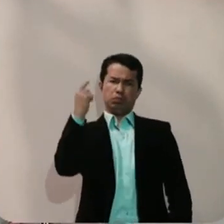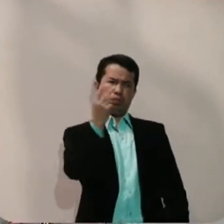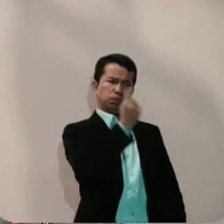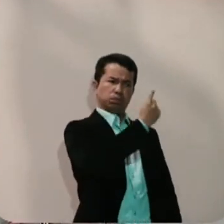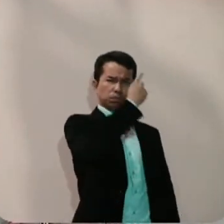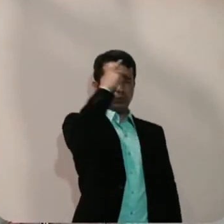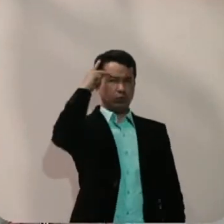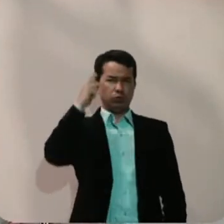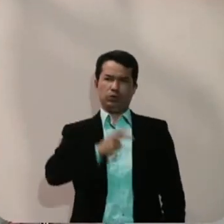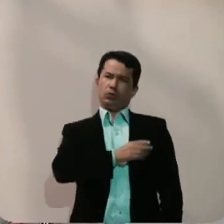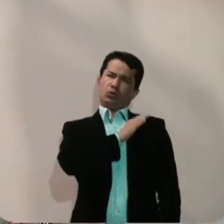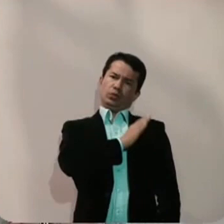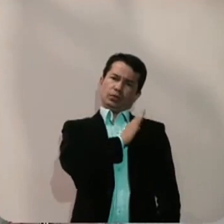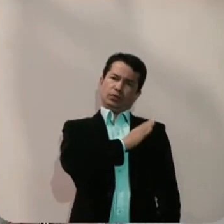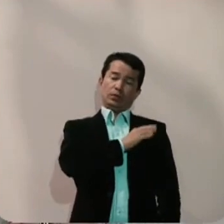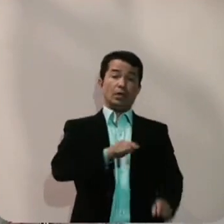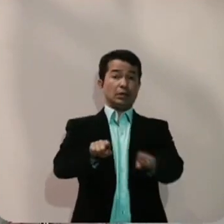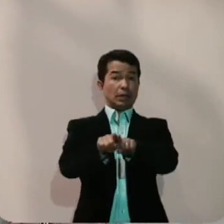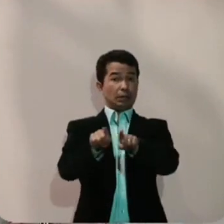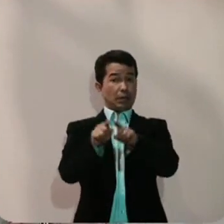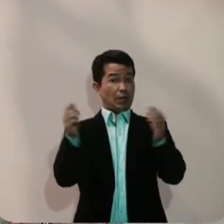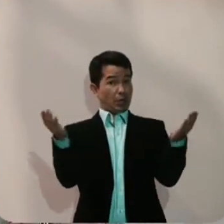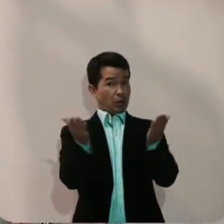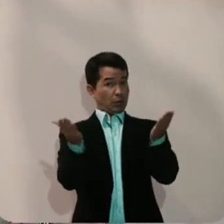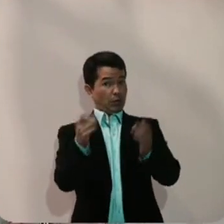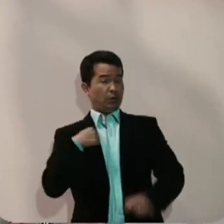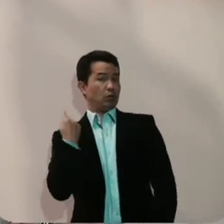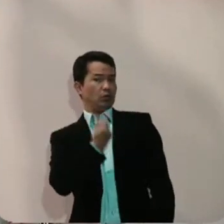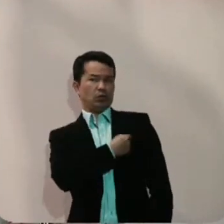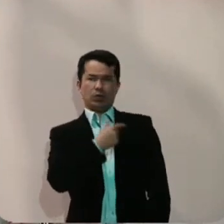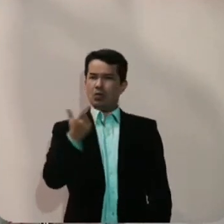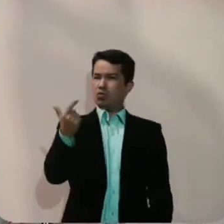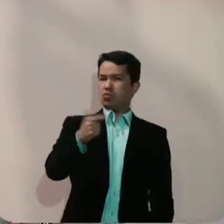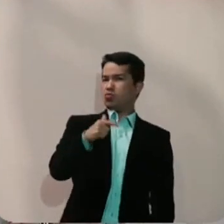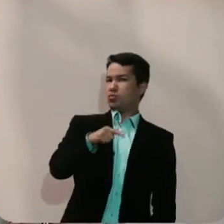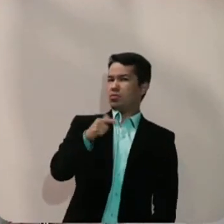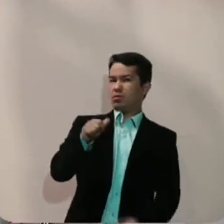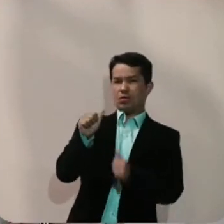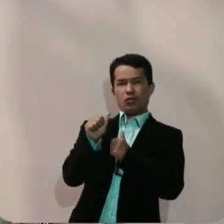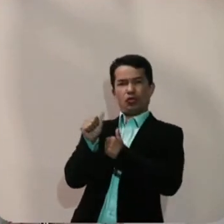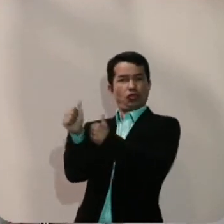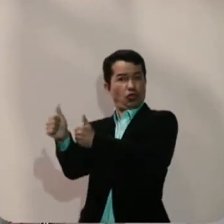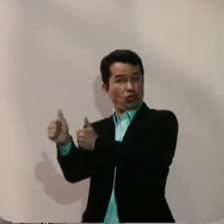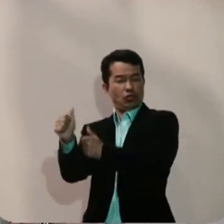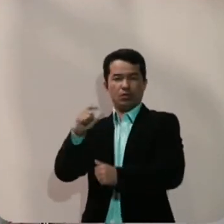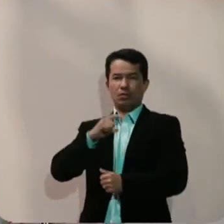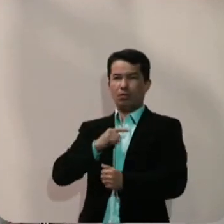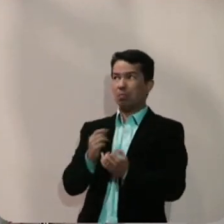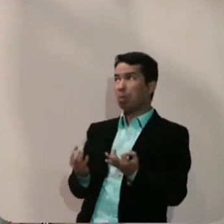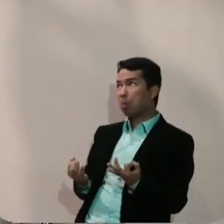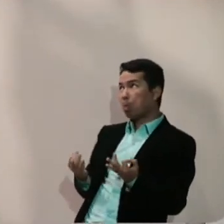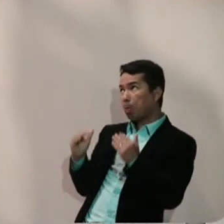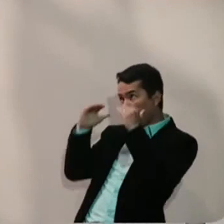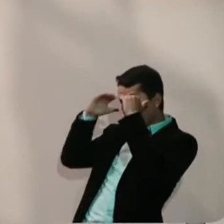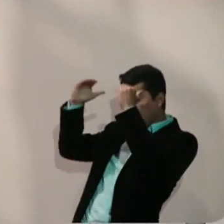Deus. A gente não segue um guru. Eu não estou aqui para ser guru de